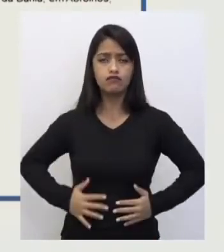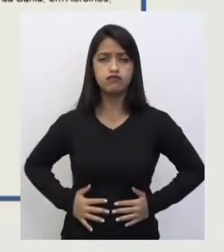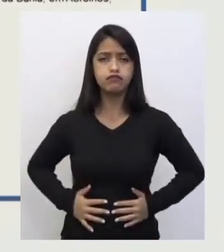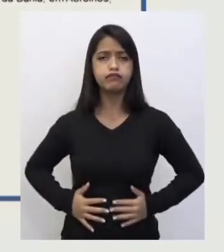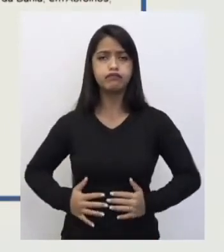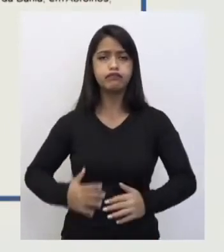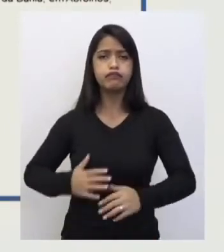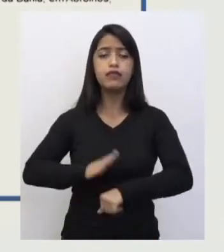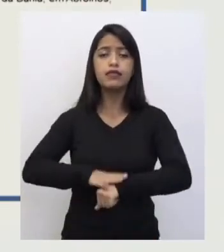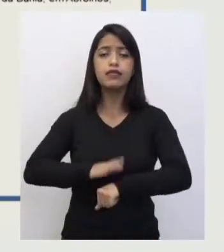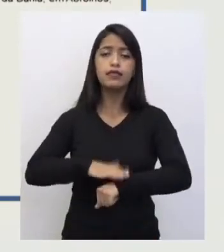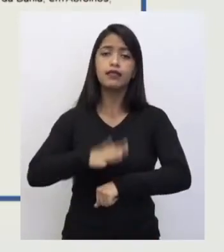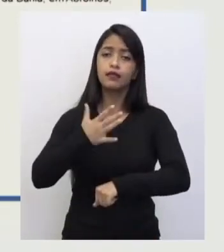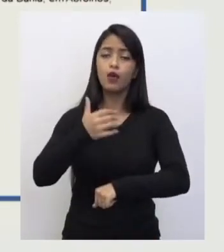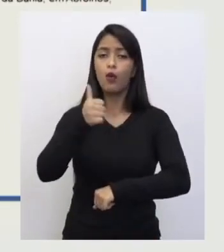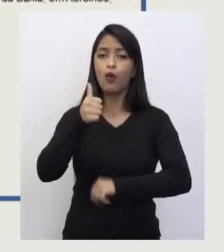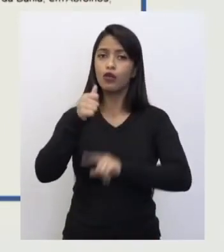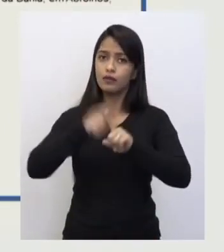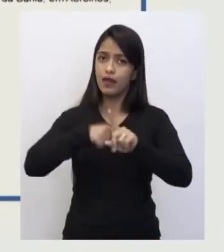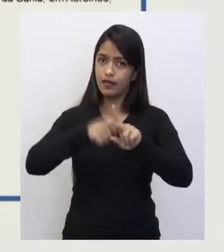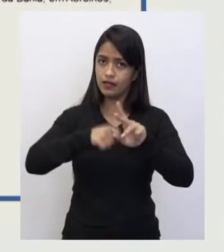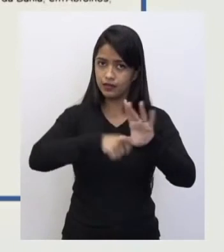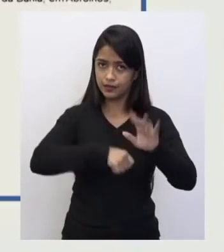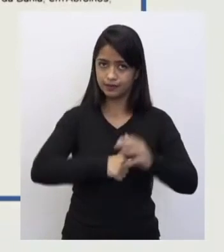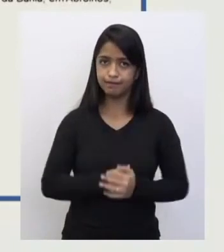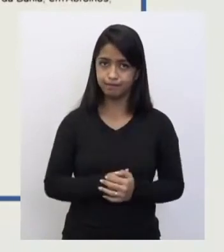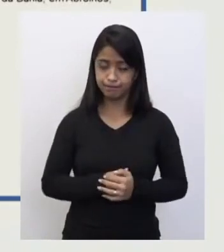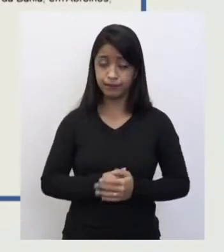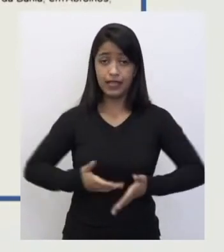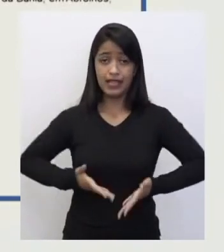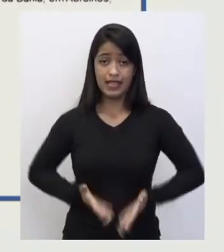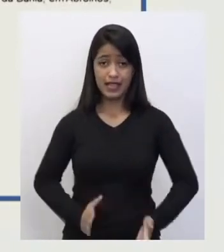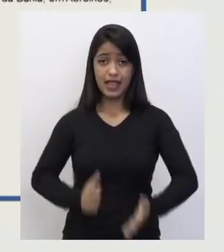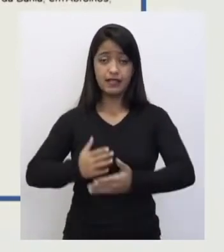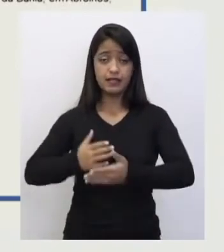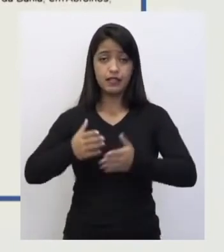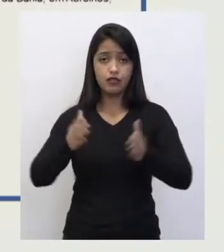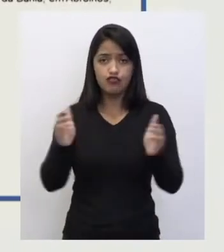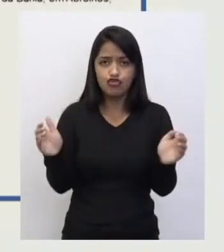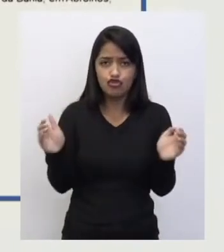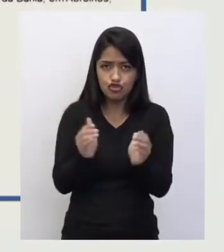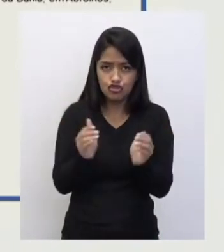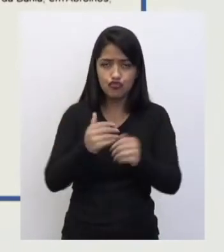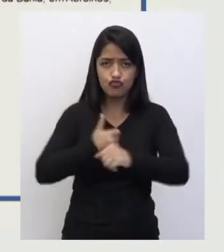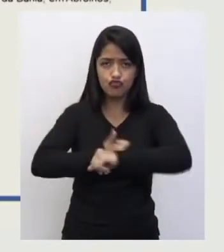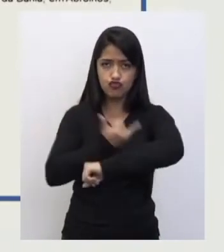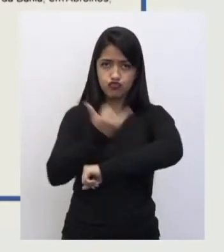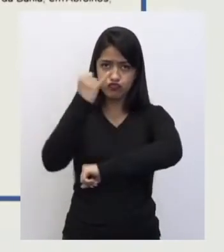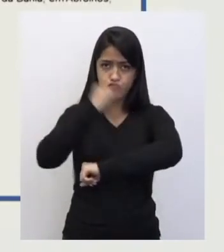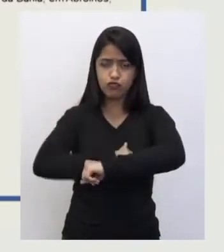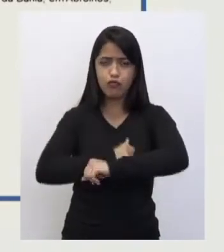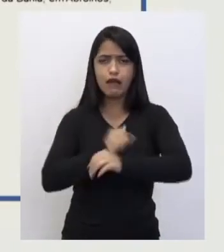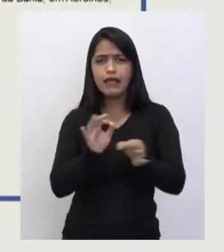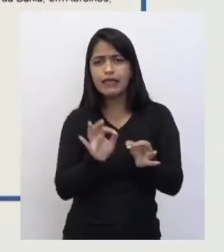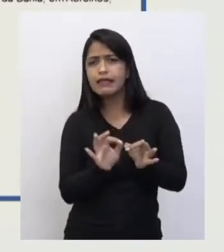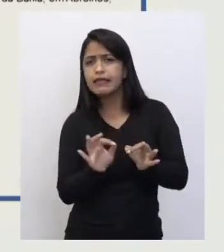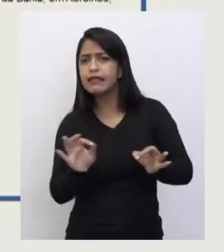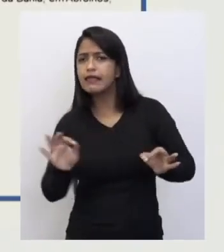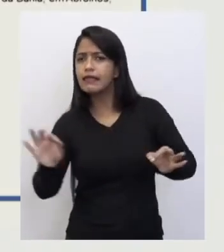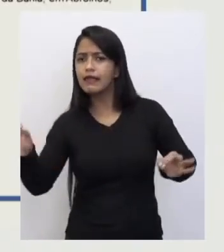filhote costuma medir 4 metros e pesa 1,5 toneladas. Olha o tamanho desse filhote,